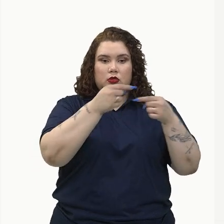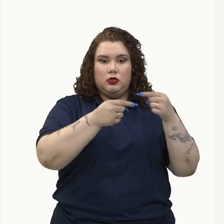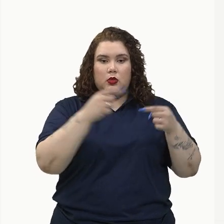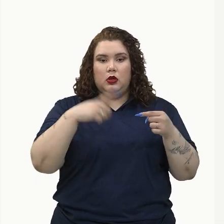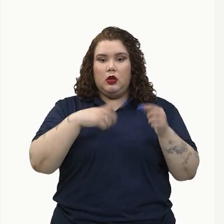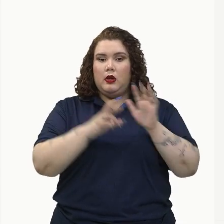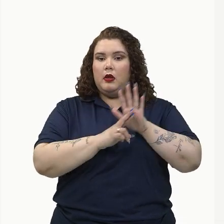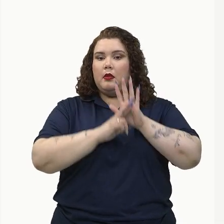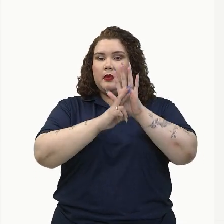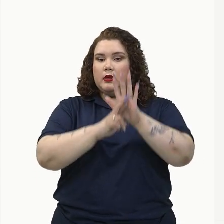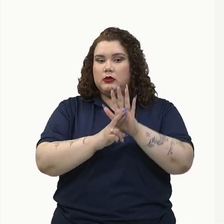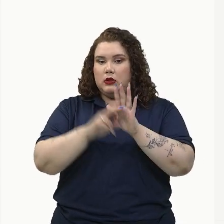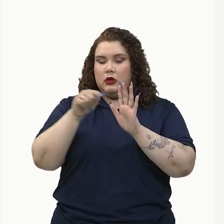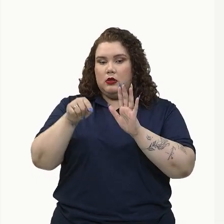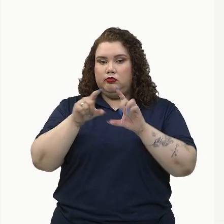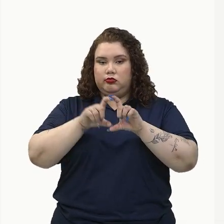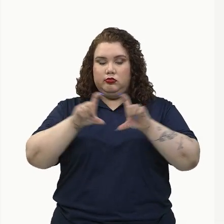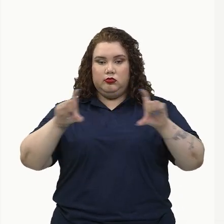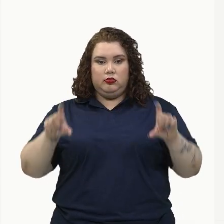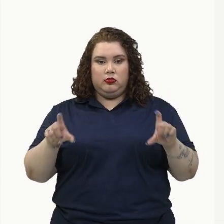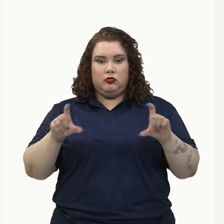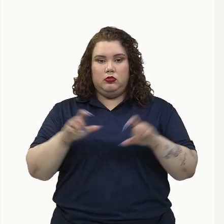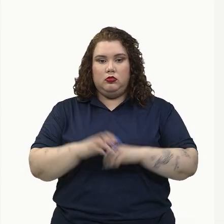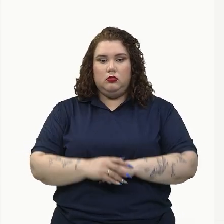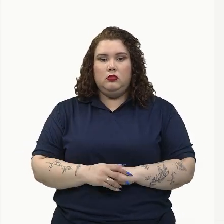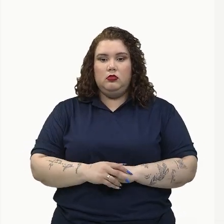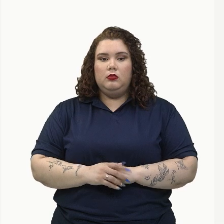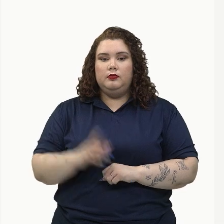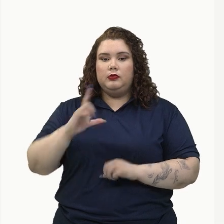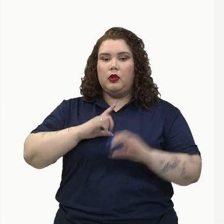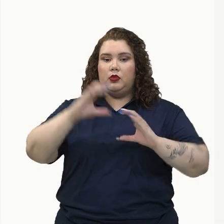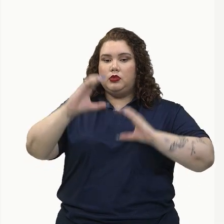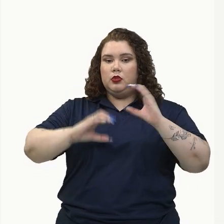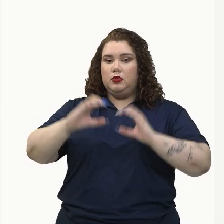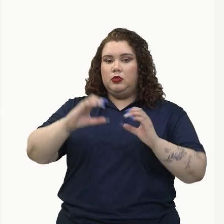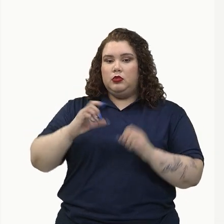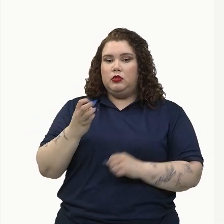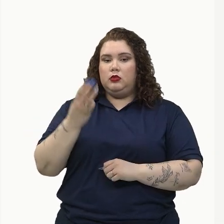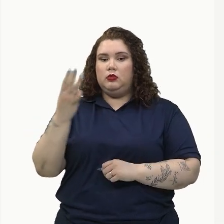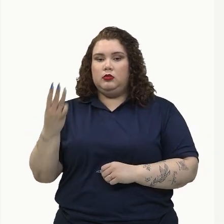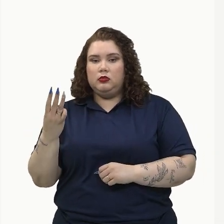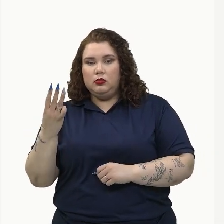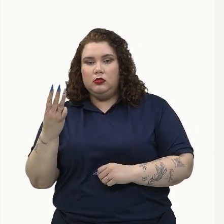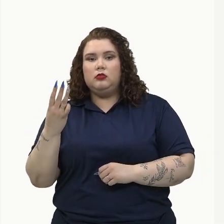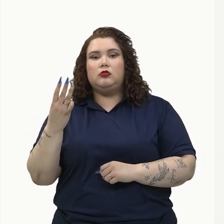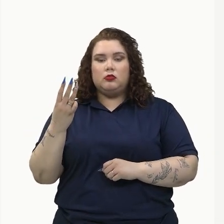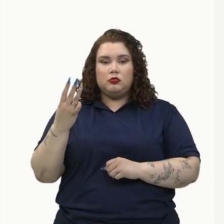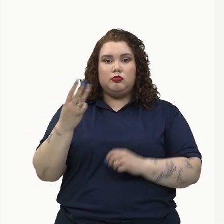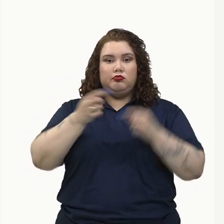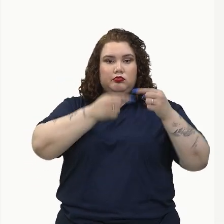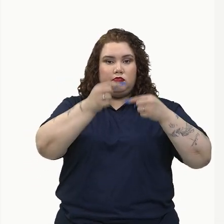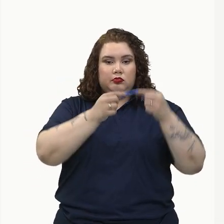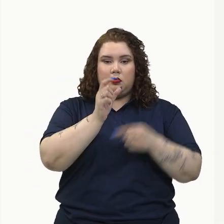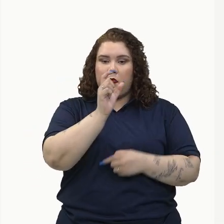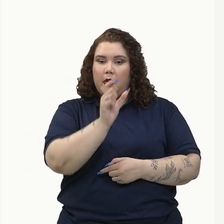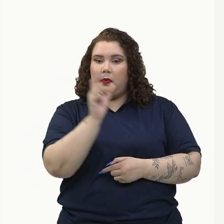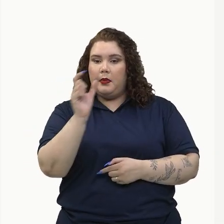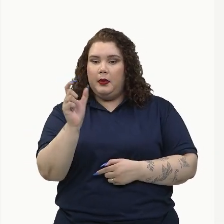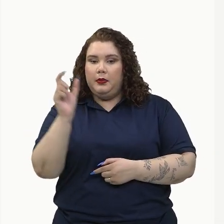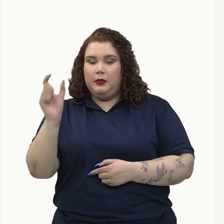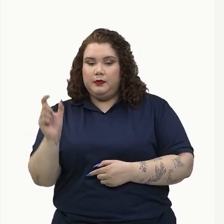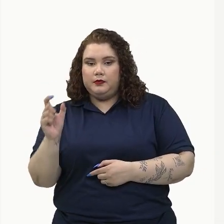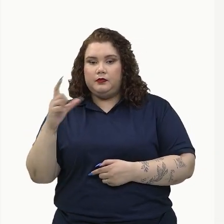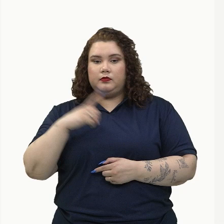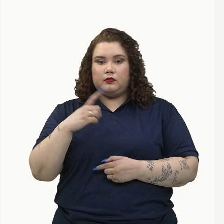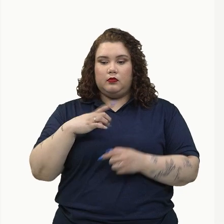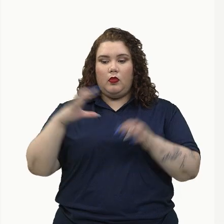projeto. Você tem aí um circuito que tem 3 resistores. E esses 3 resistores estão ligados